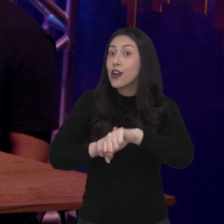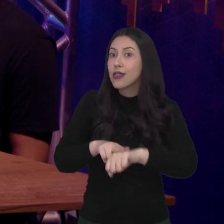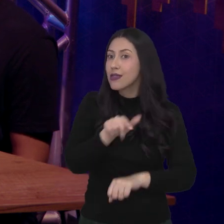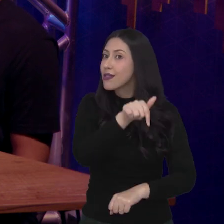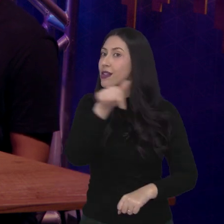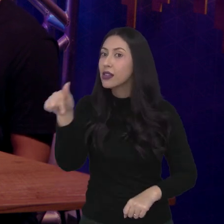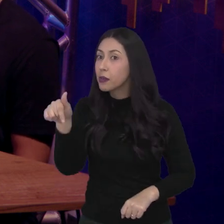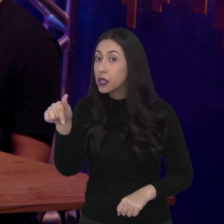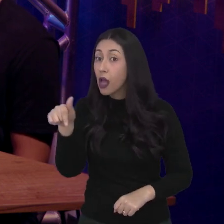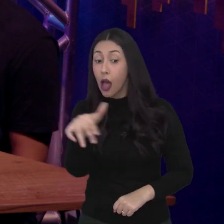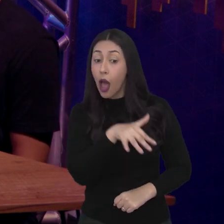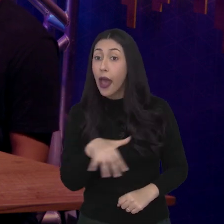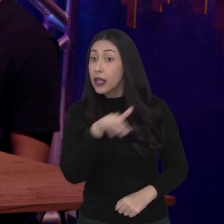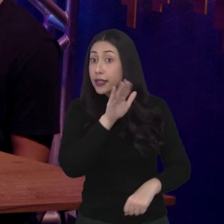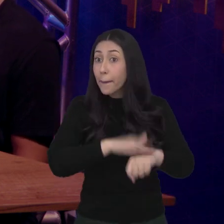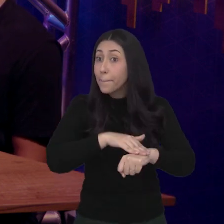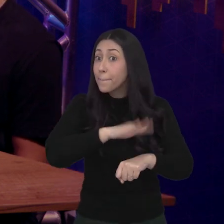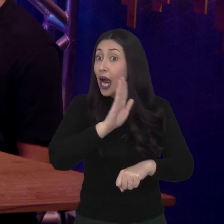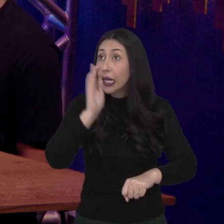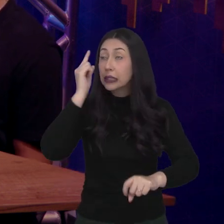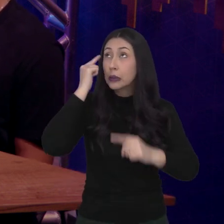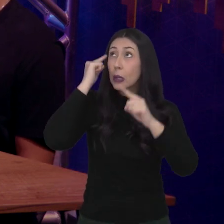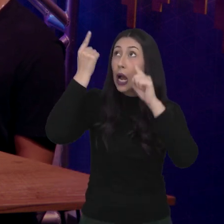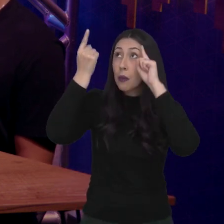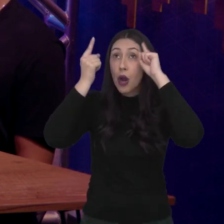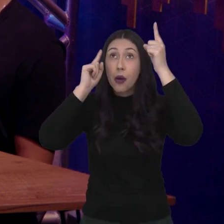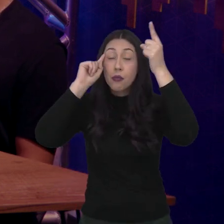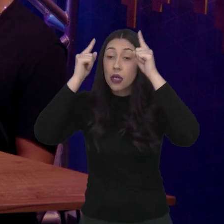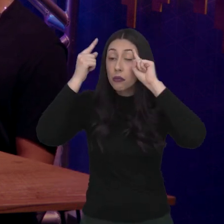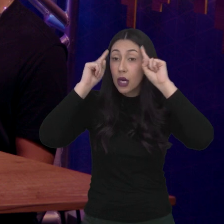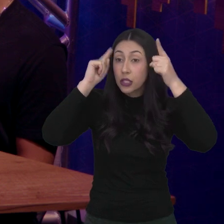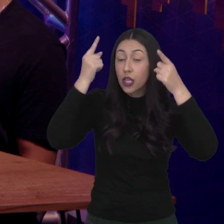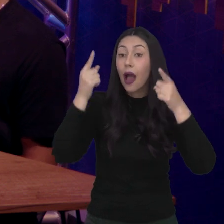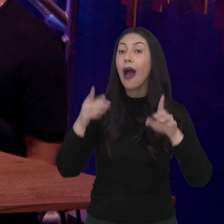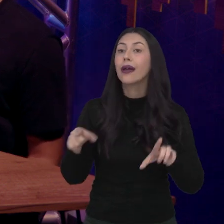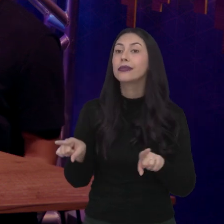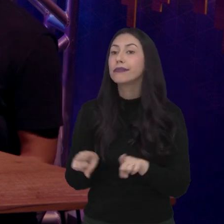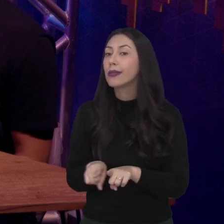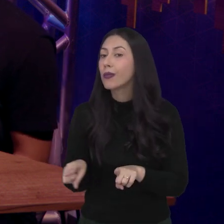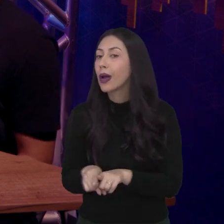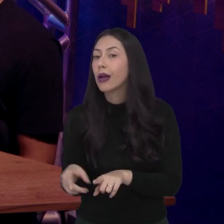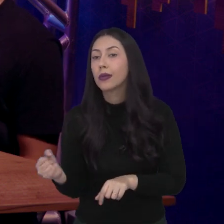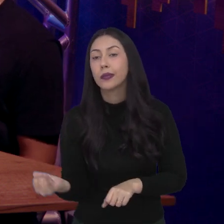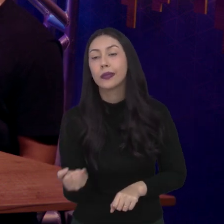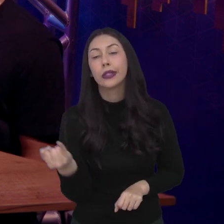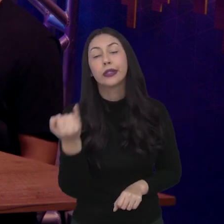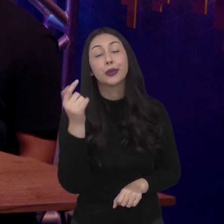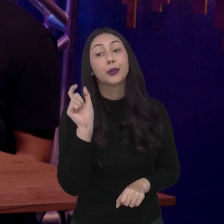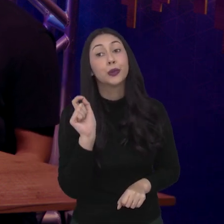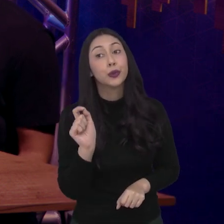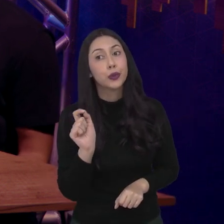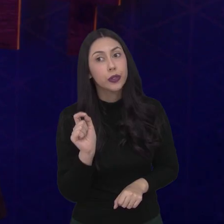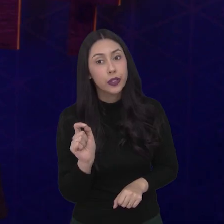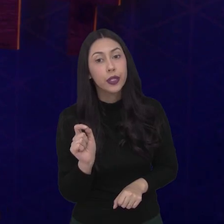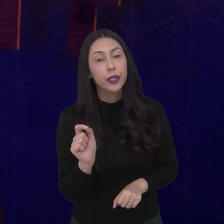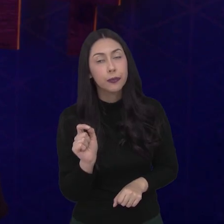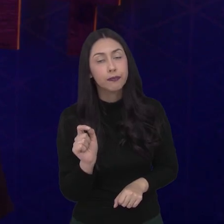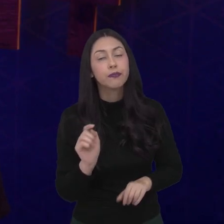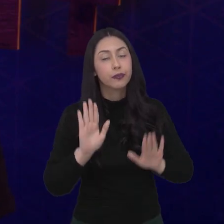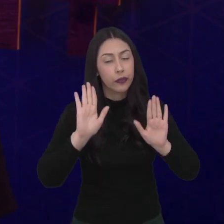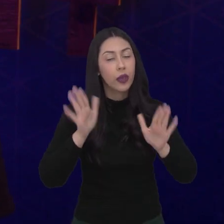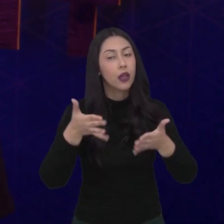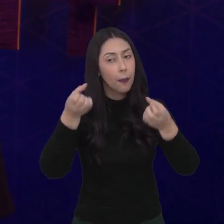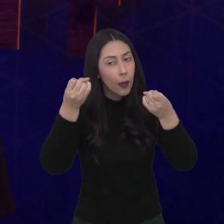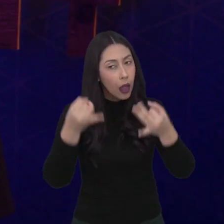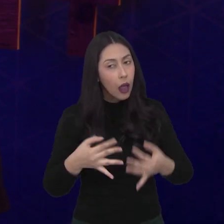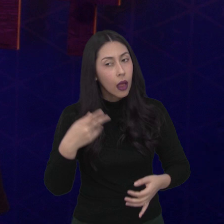semana, são mais criativos que os outros. Outra coisa muito importante, que como eu falei,